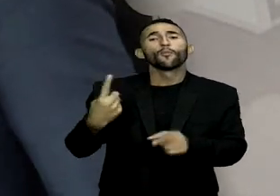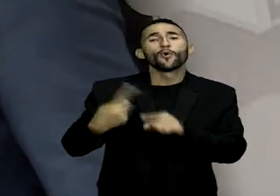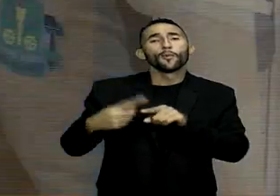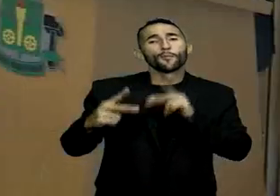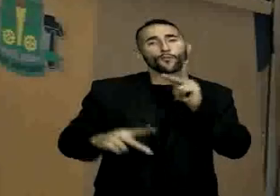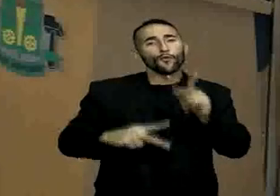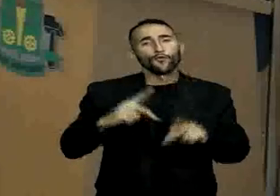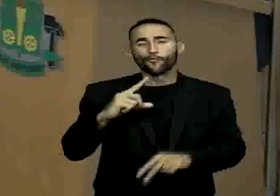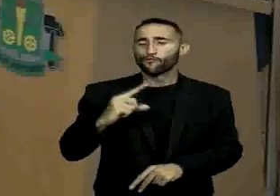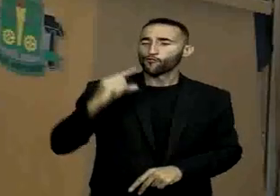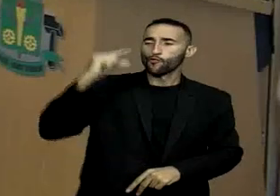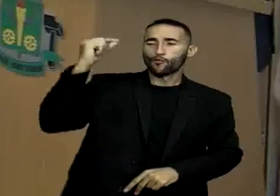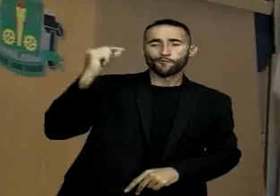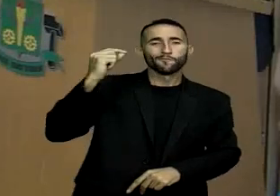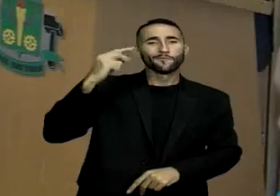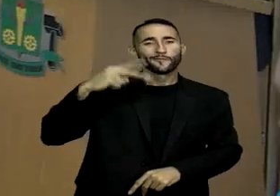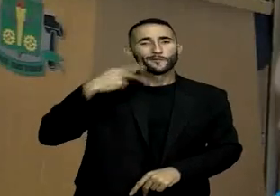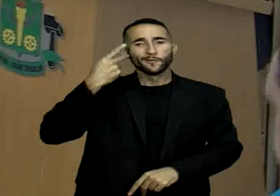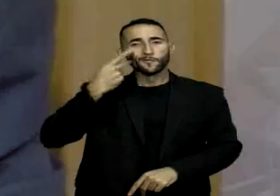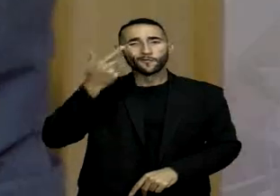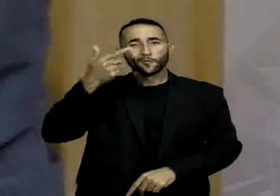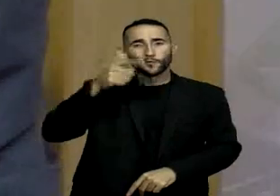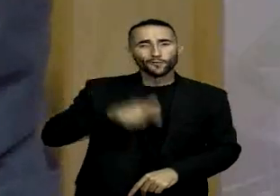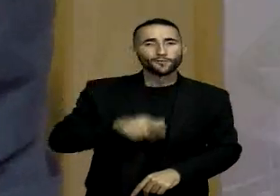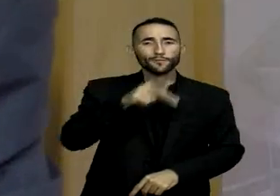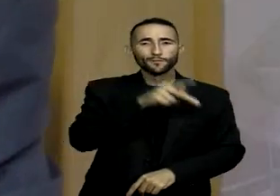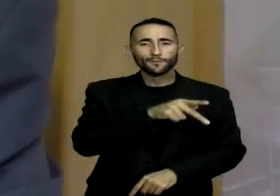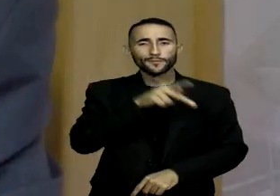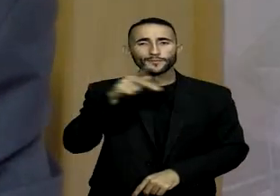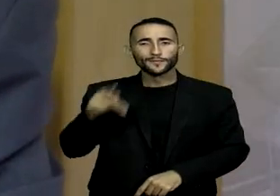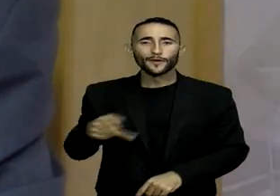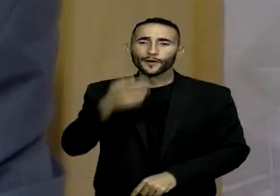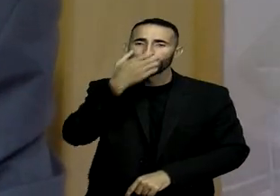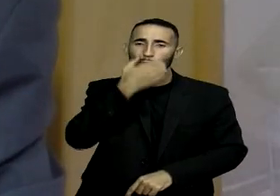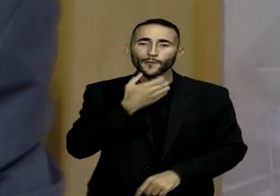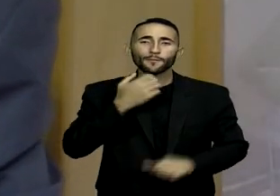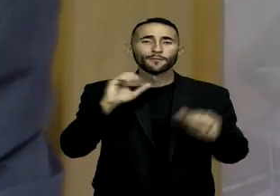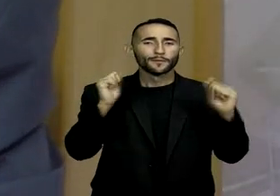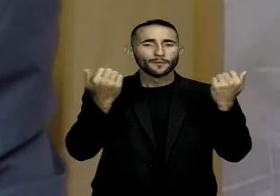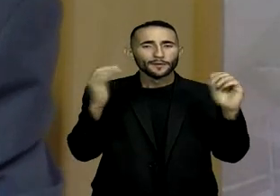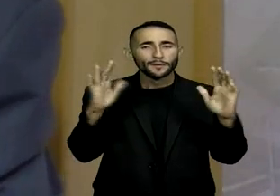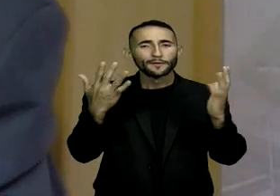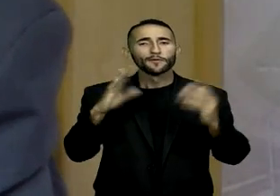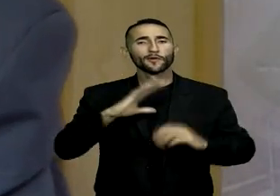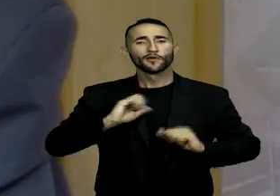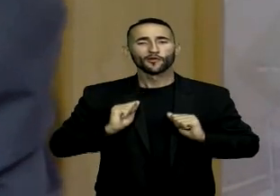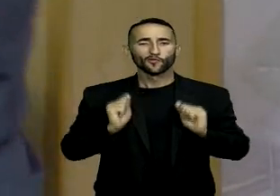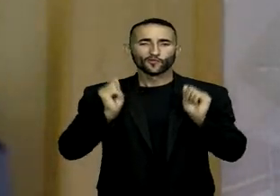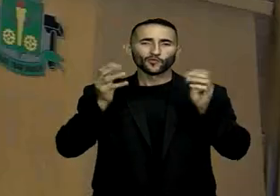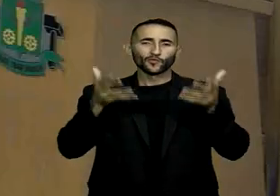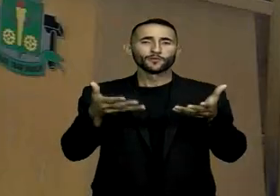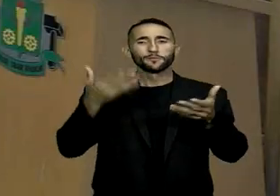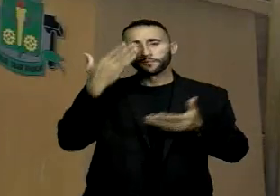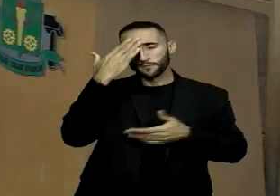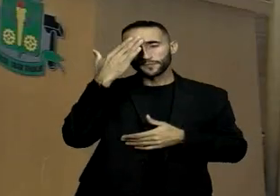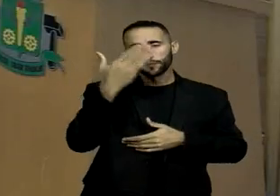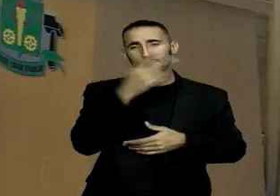bom. Só mais uma vez, parabenizar o nosso presidente Carmona, né, pela iniciativa. Ah, e eram essas as minhas palavras, tá, presidente?